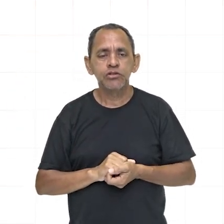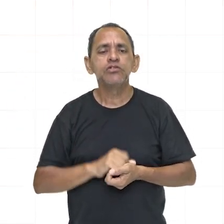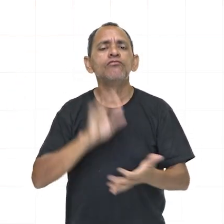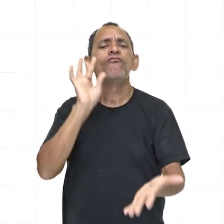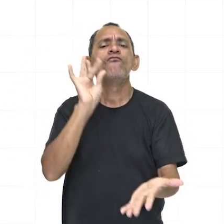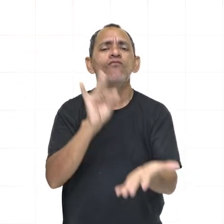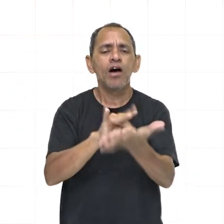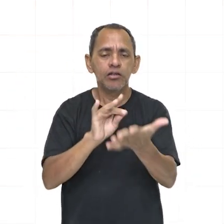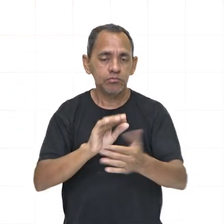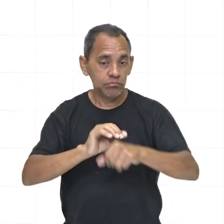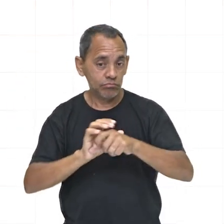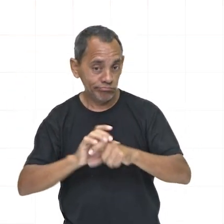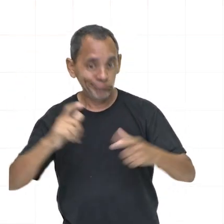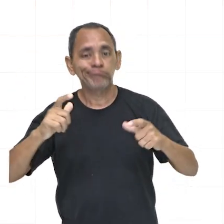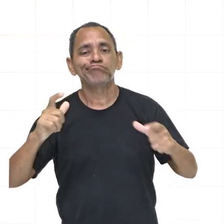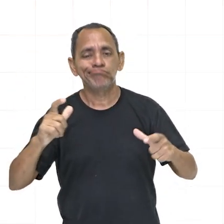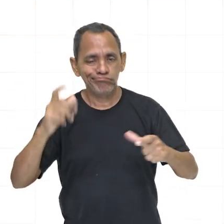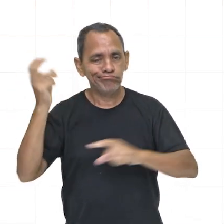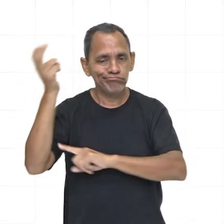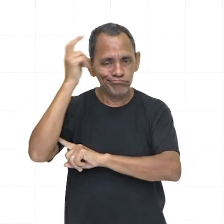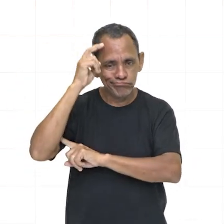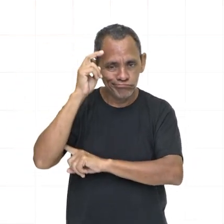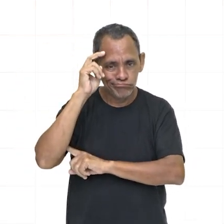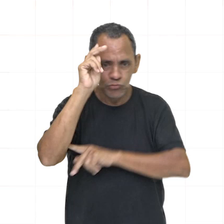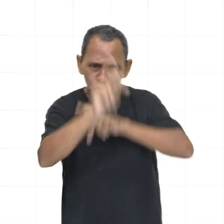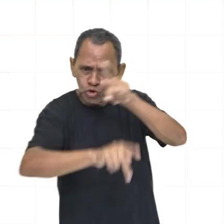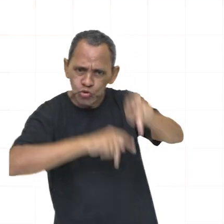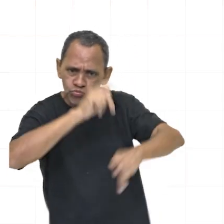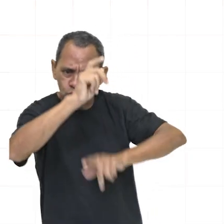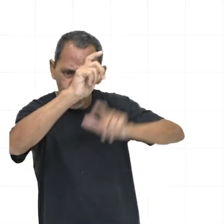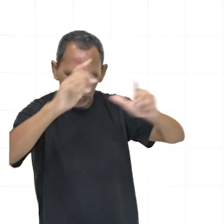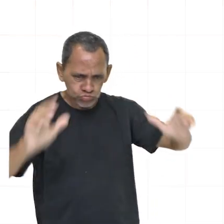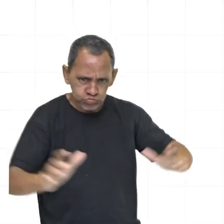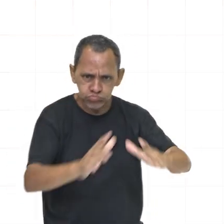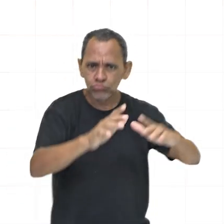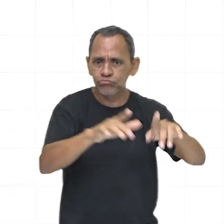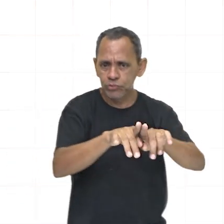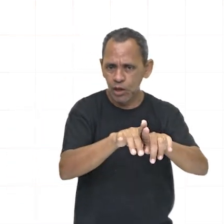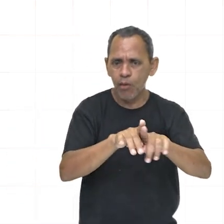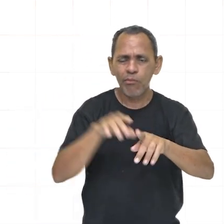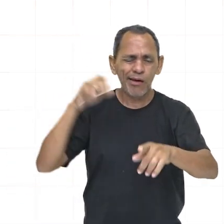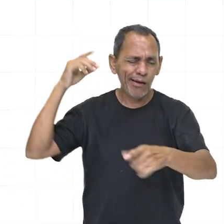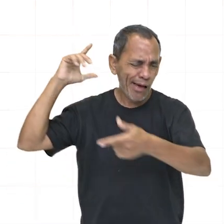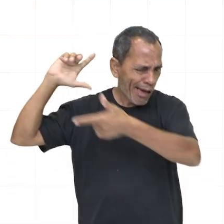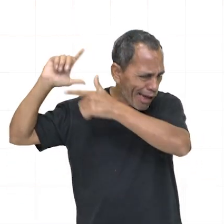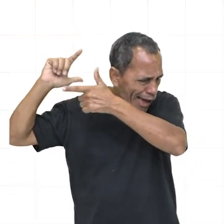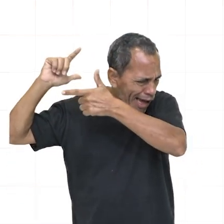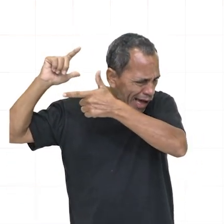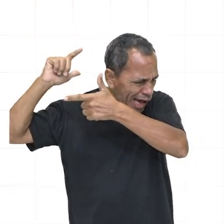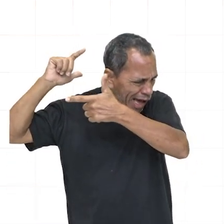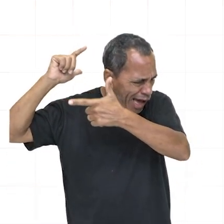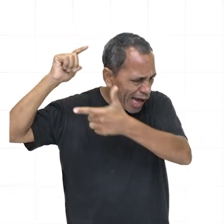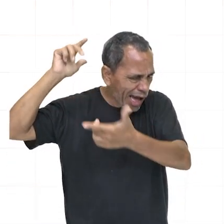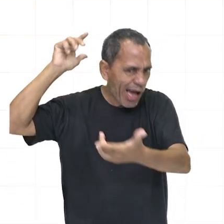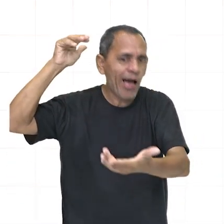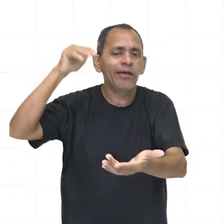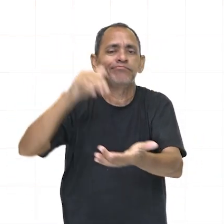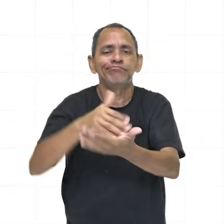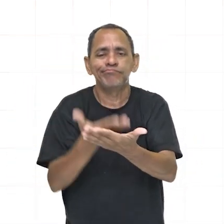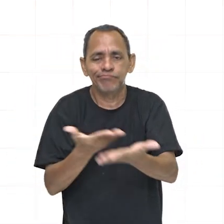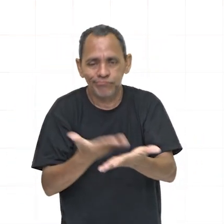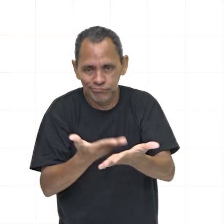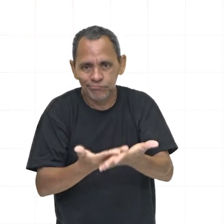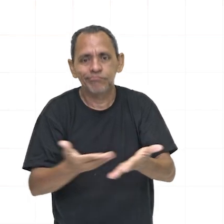das culturas dessas civilizações consagradas se perpetuam até hoje. É só você olhar, de vez em quando você vê alguém com